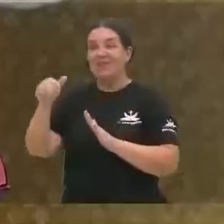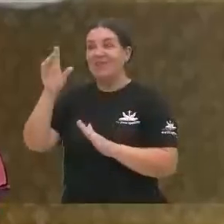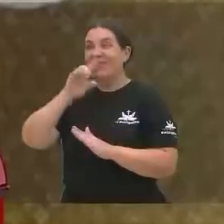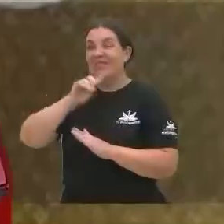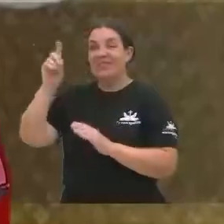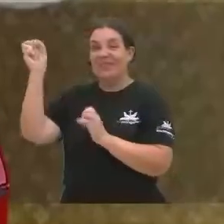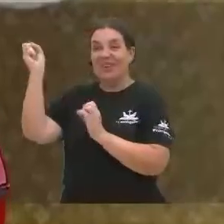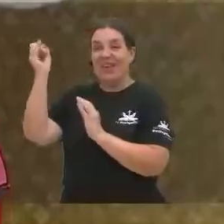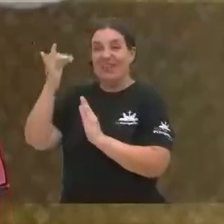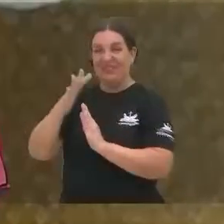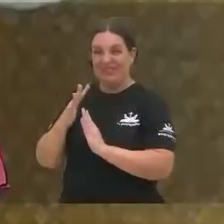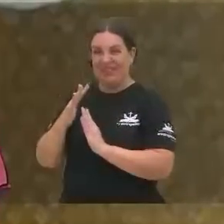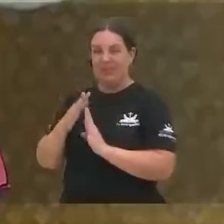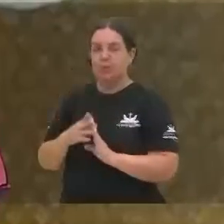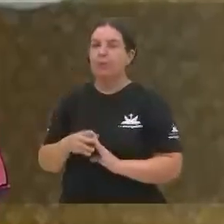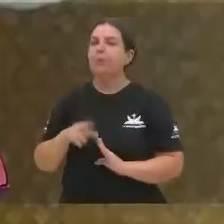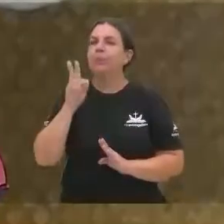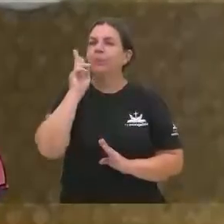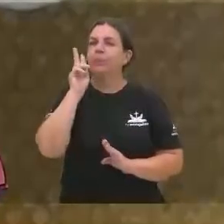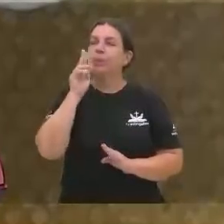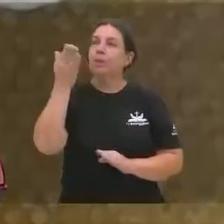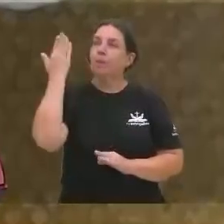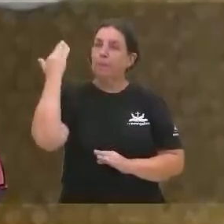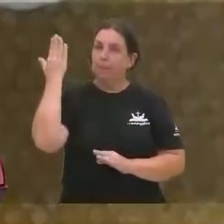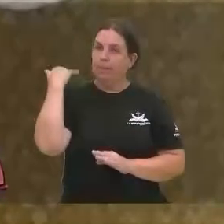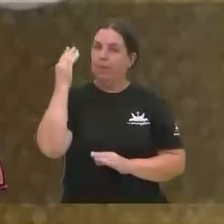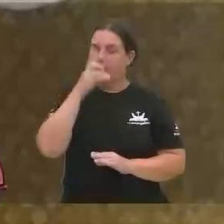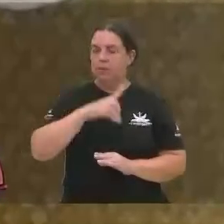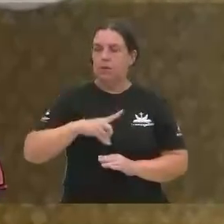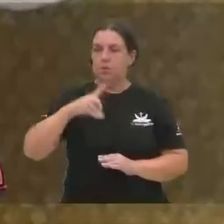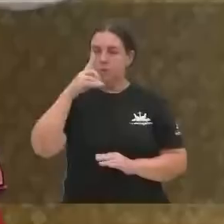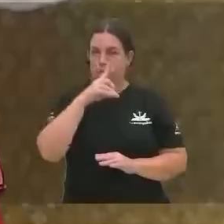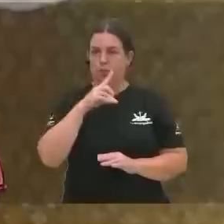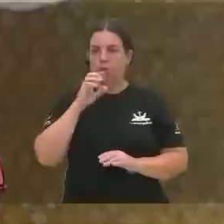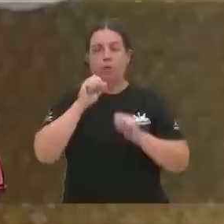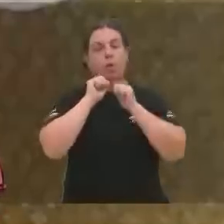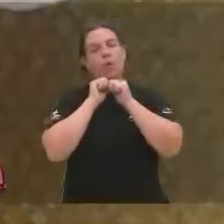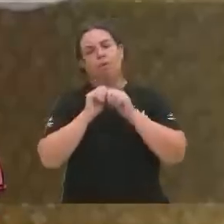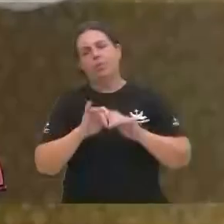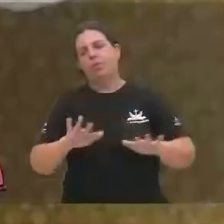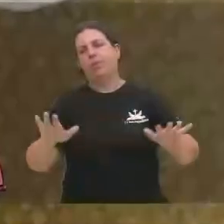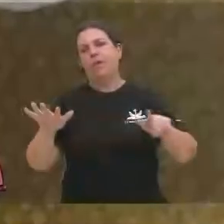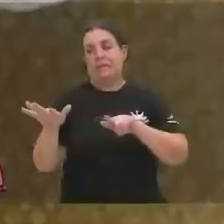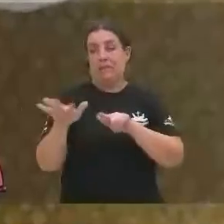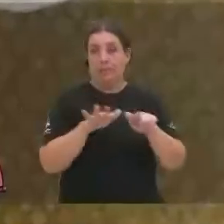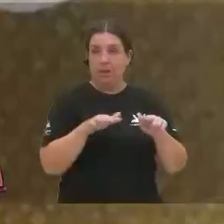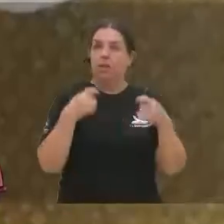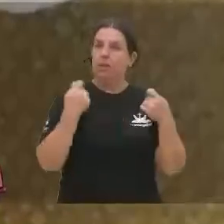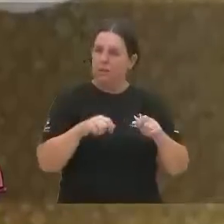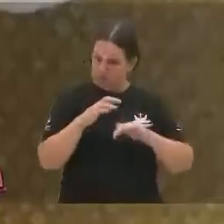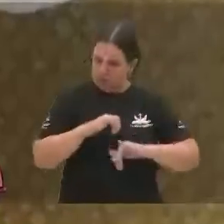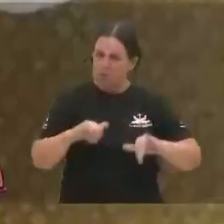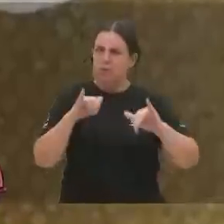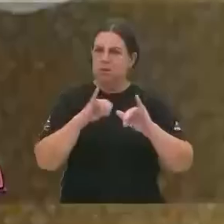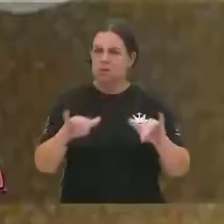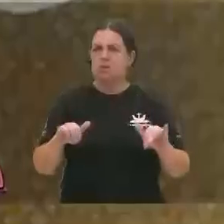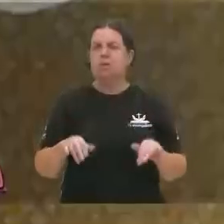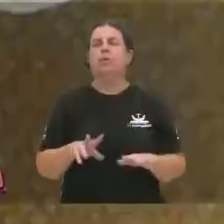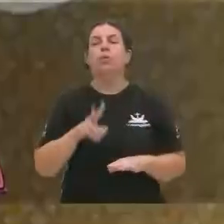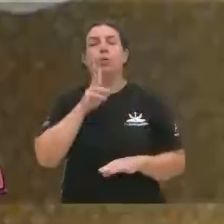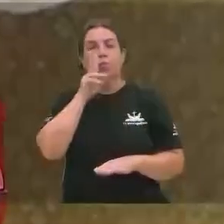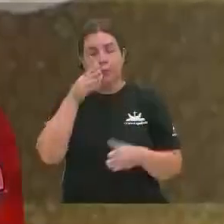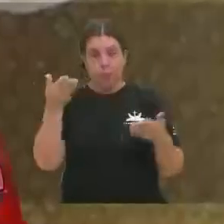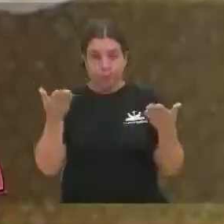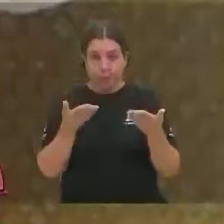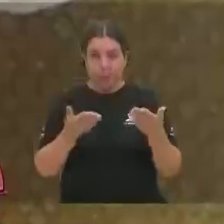e se lembrarmos domingo passado ele coa muito forte e de moda forte